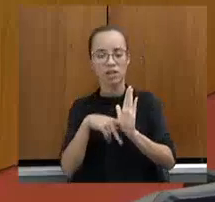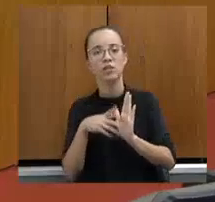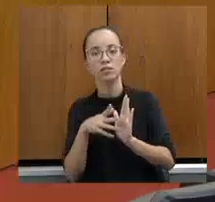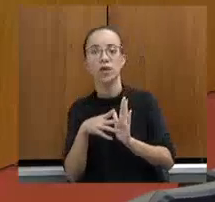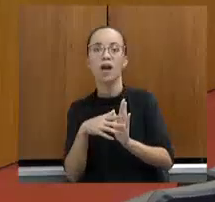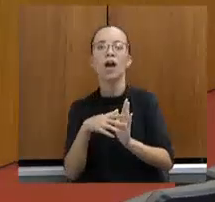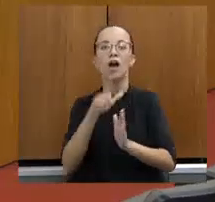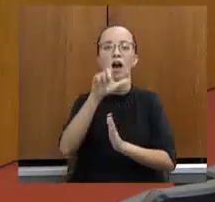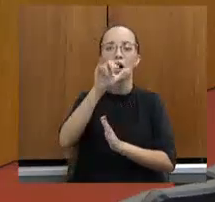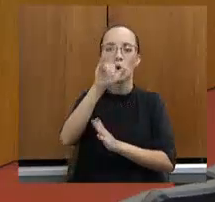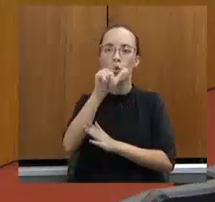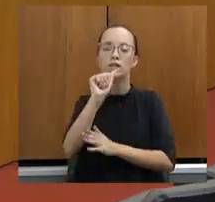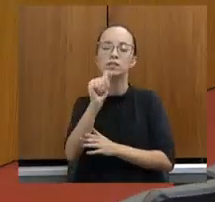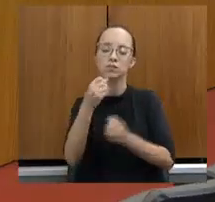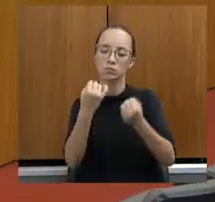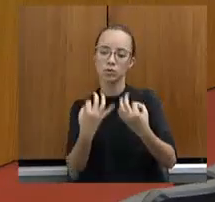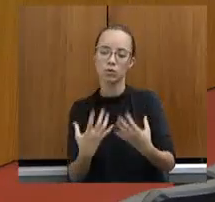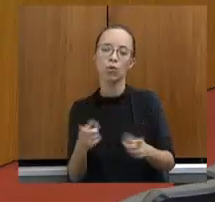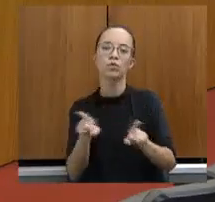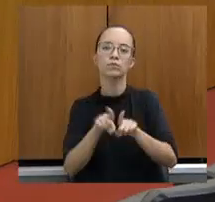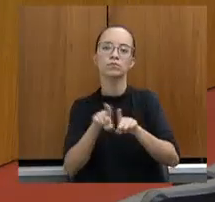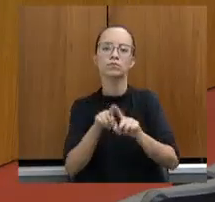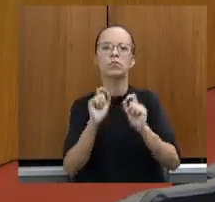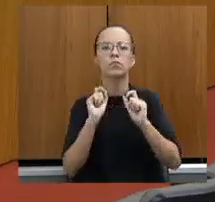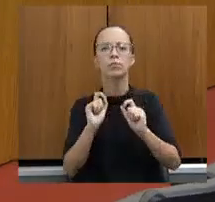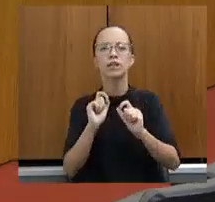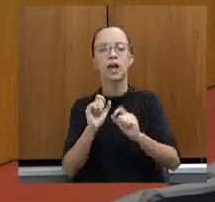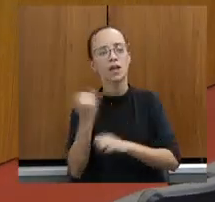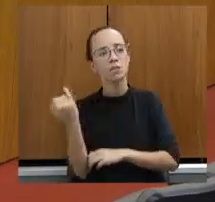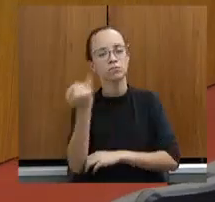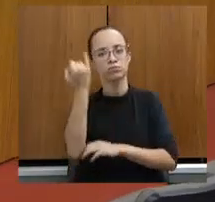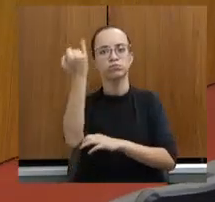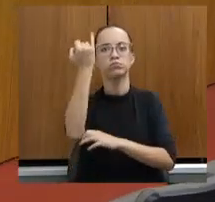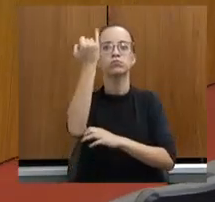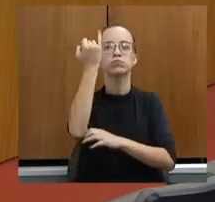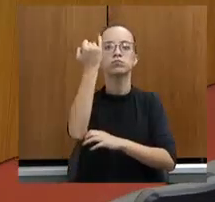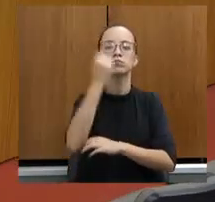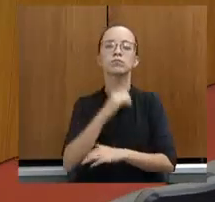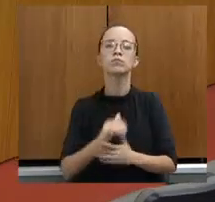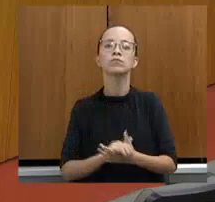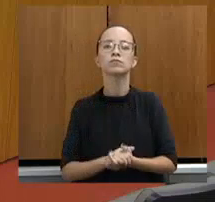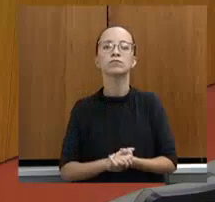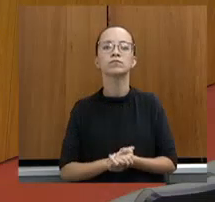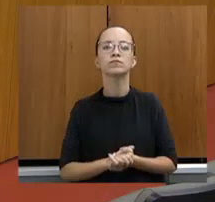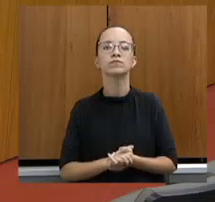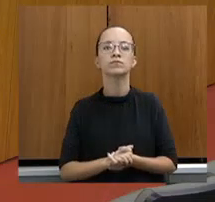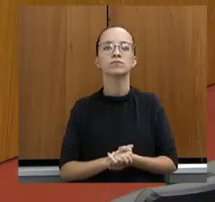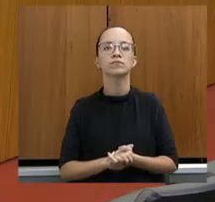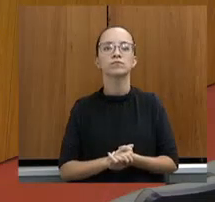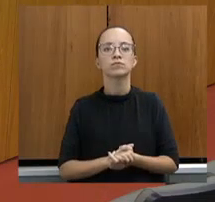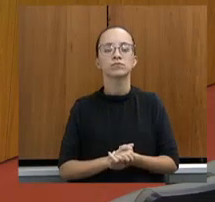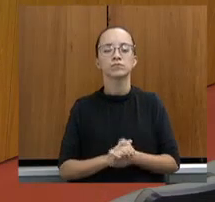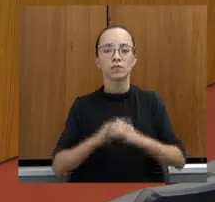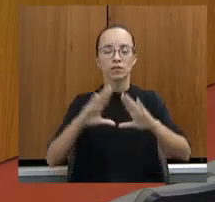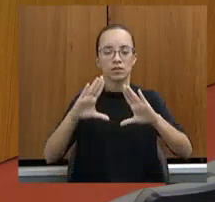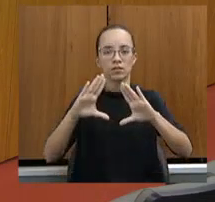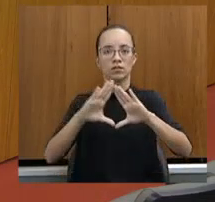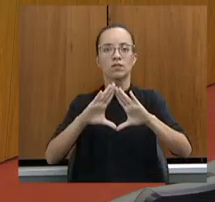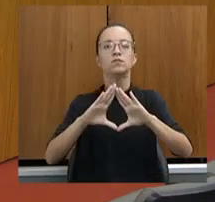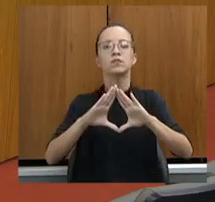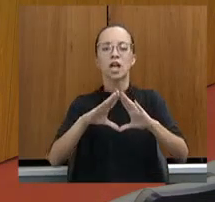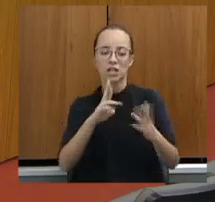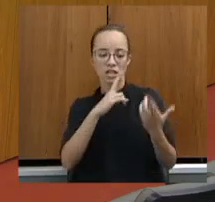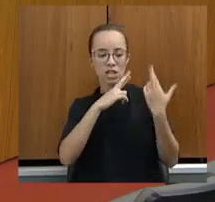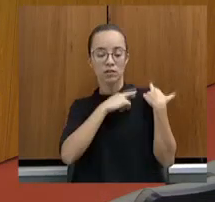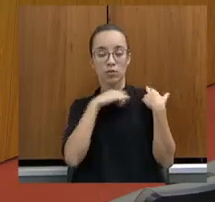Luísa fez uma explicação é da grande importância de nos dar de submeter a assembleia da nossa